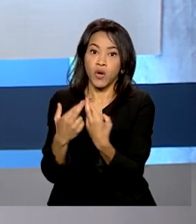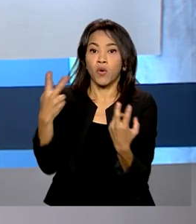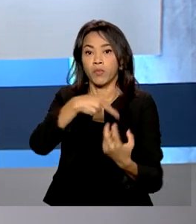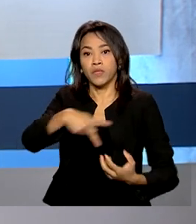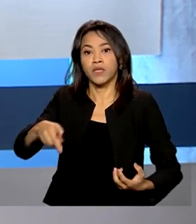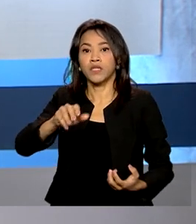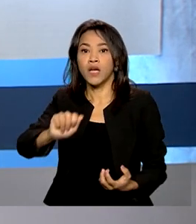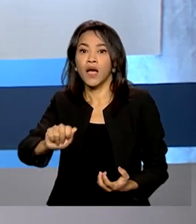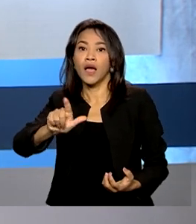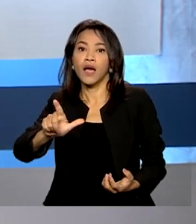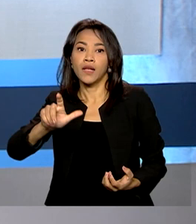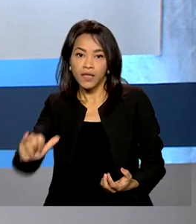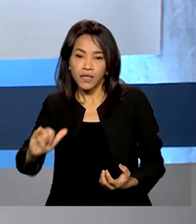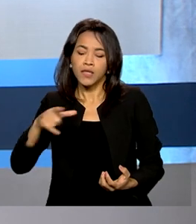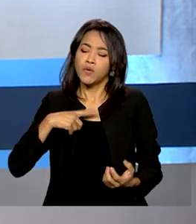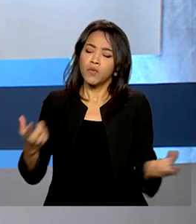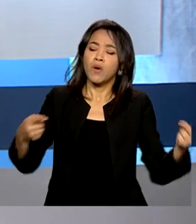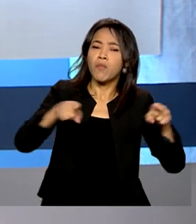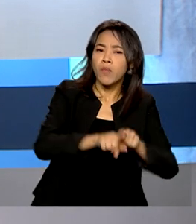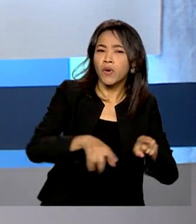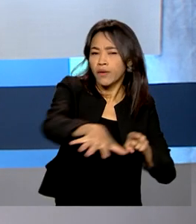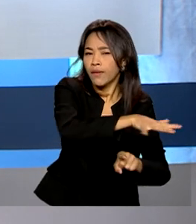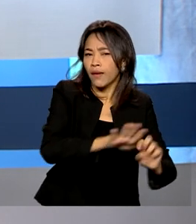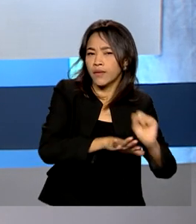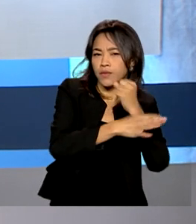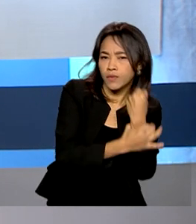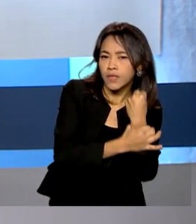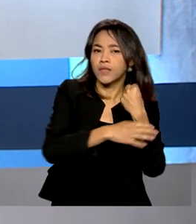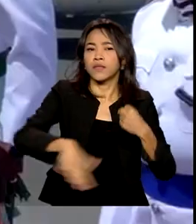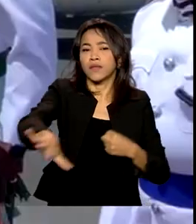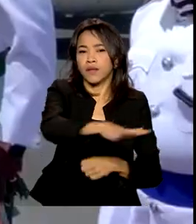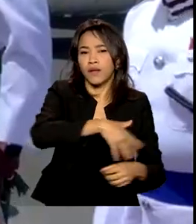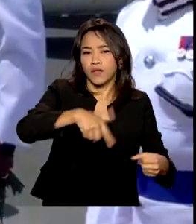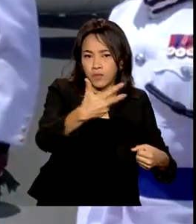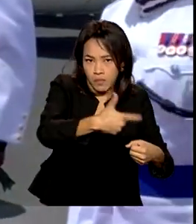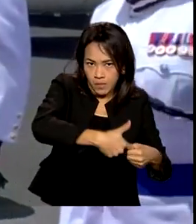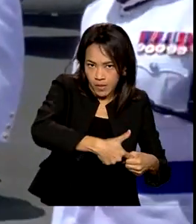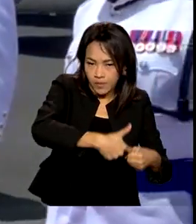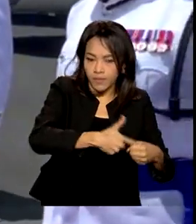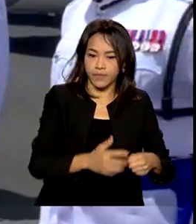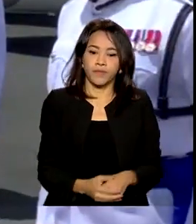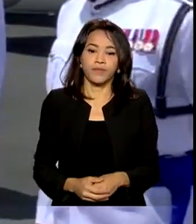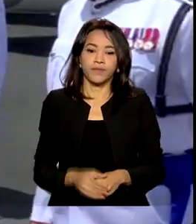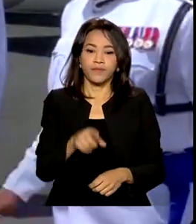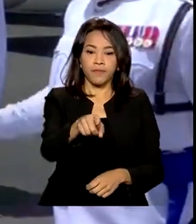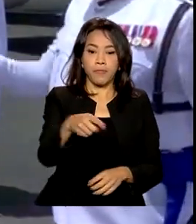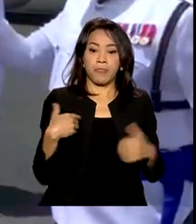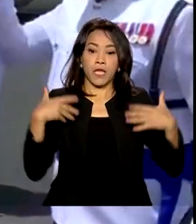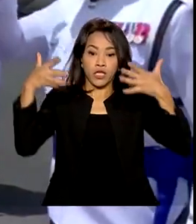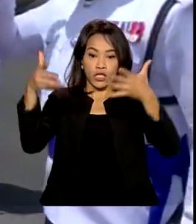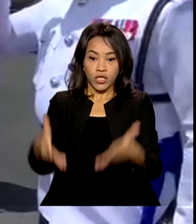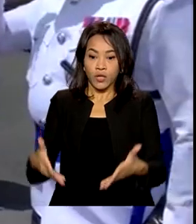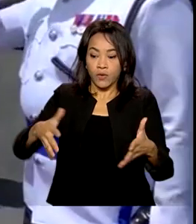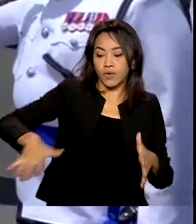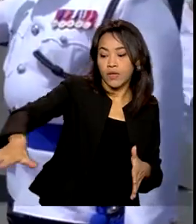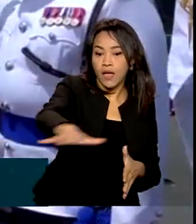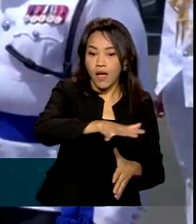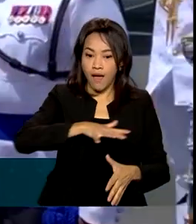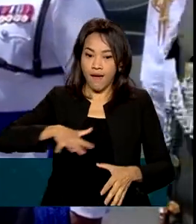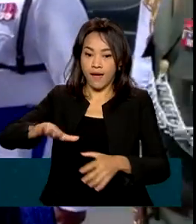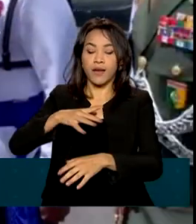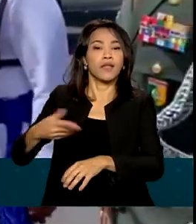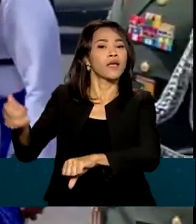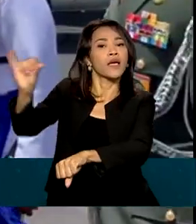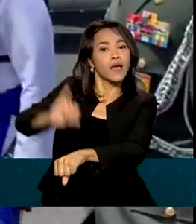encontro está a cooperação dos setores comercial de segurança e petrolífero. Ao chegar a Georgetown, capital da